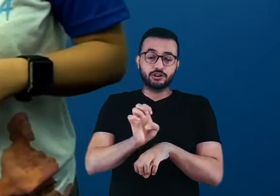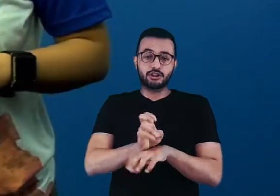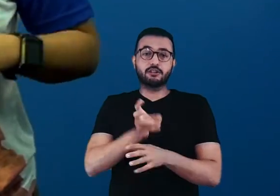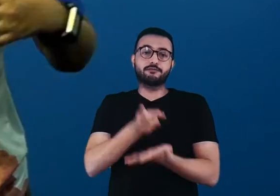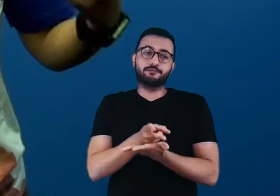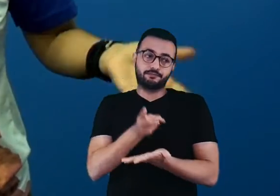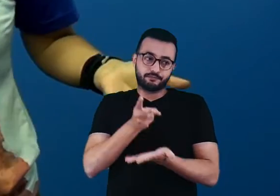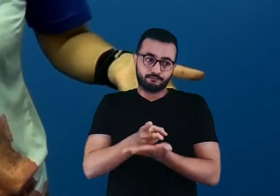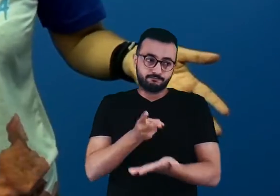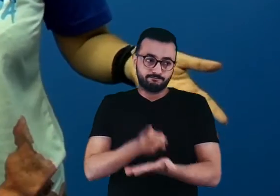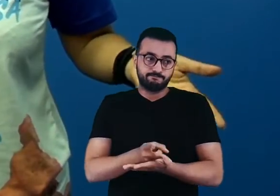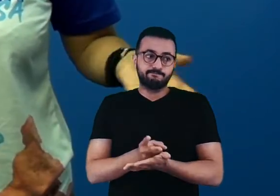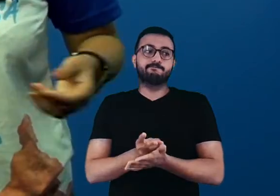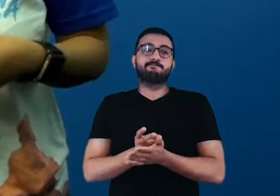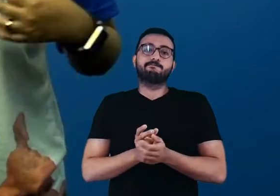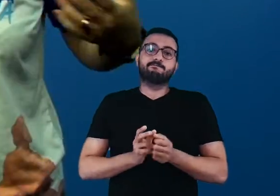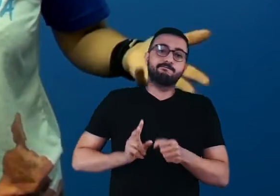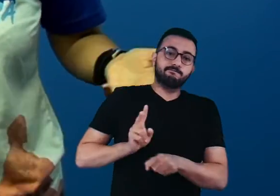sempre